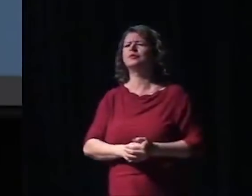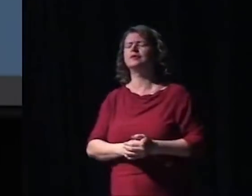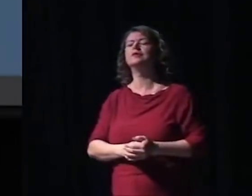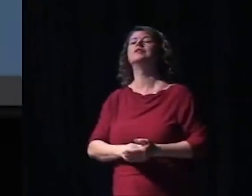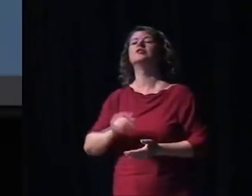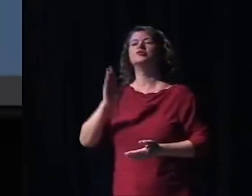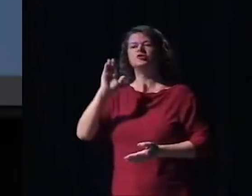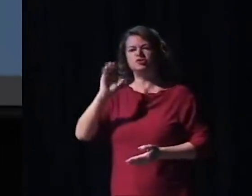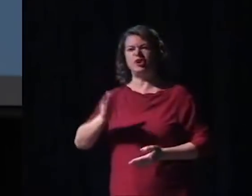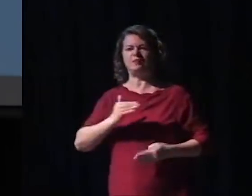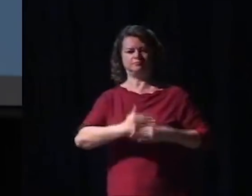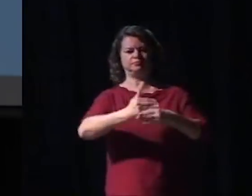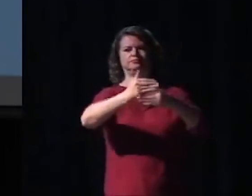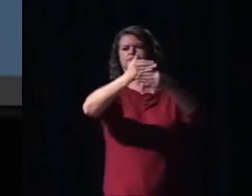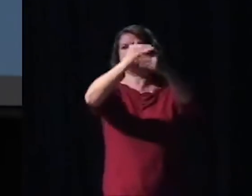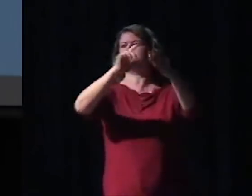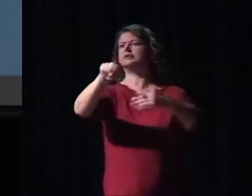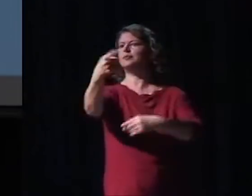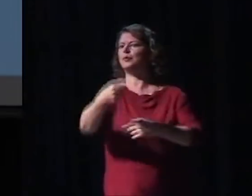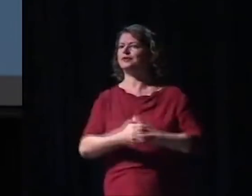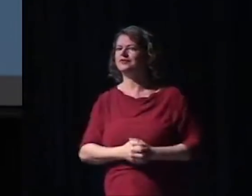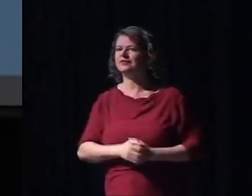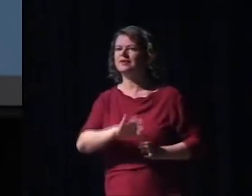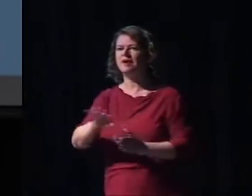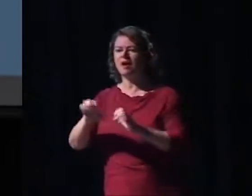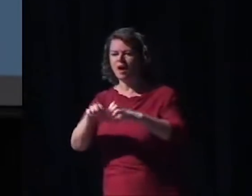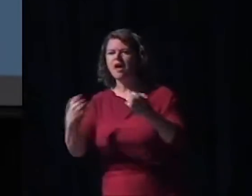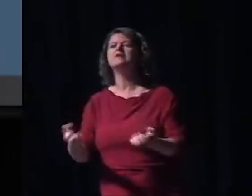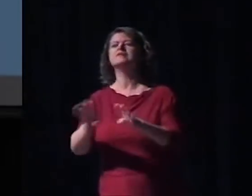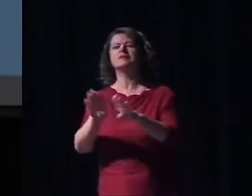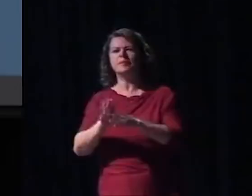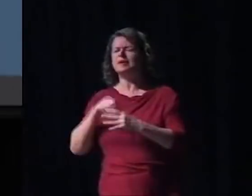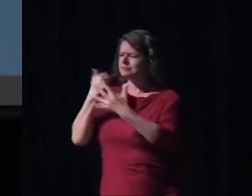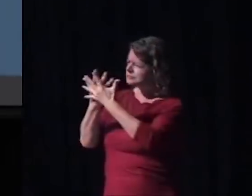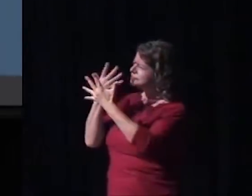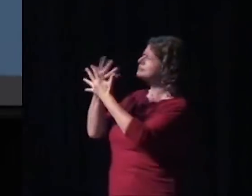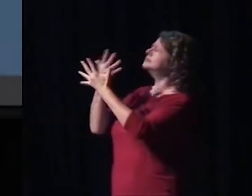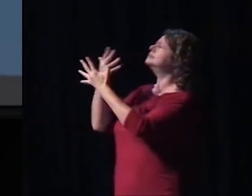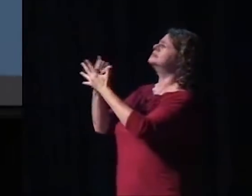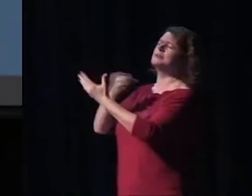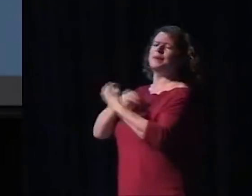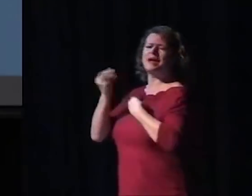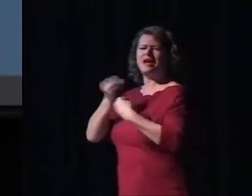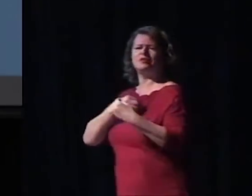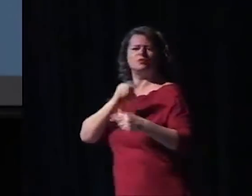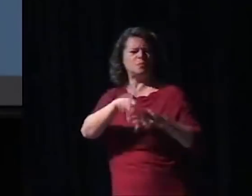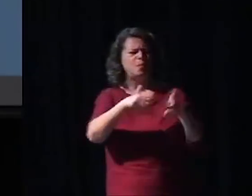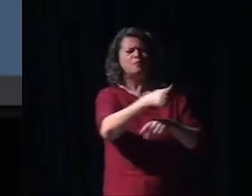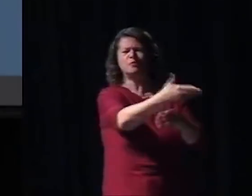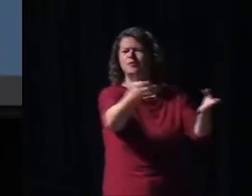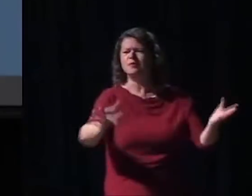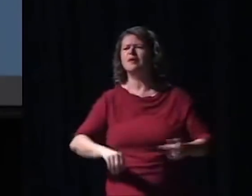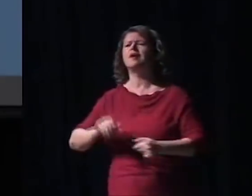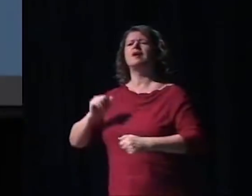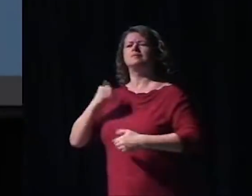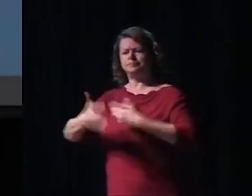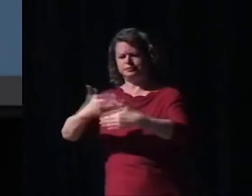9, no capítulo 10 o templo é levantado com Zorobabel. Quando a gente